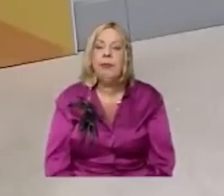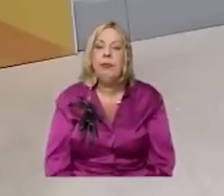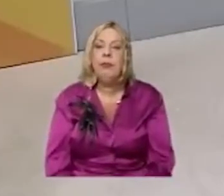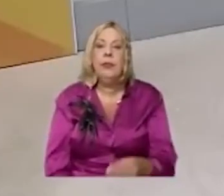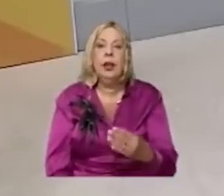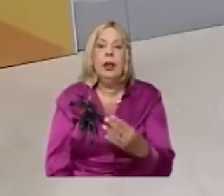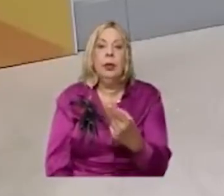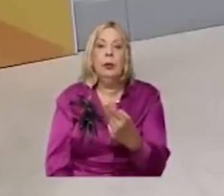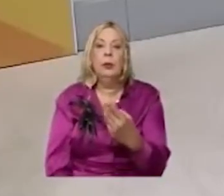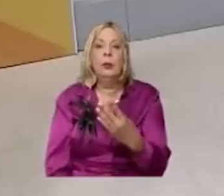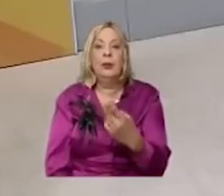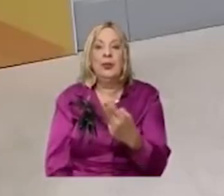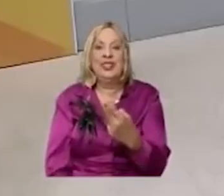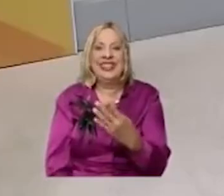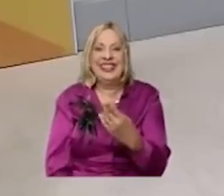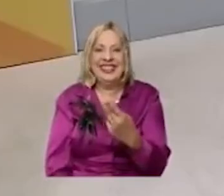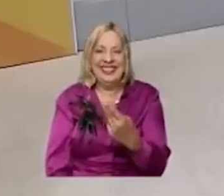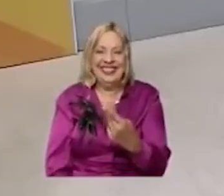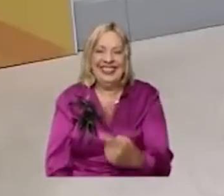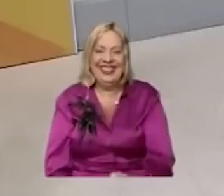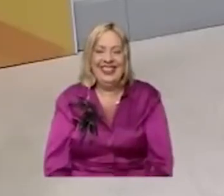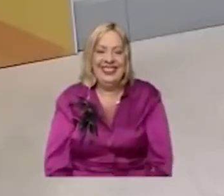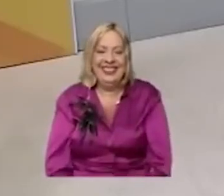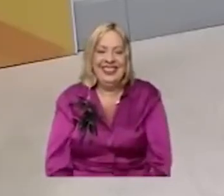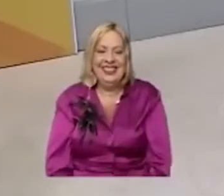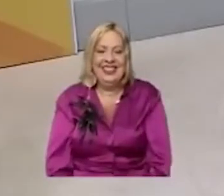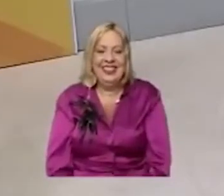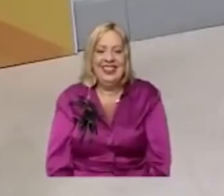29, 41, 41.